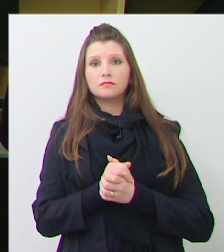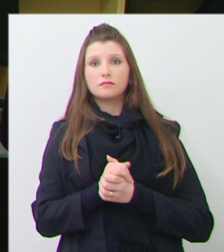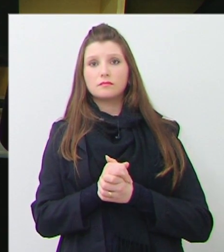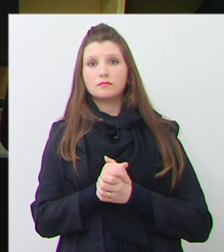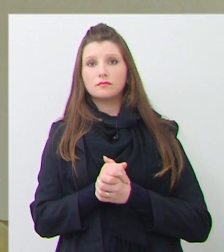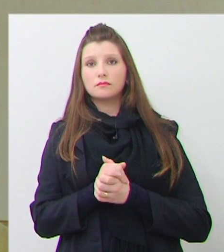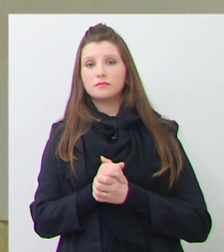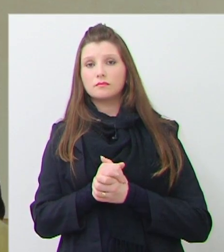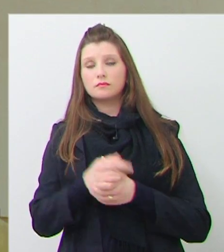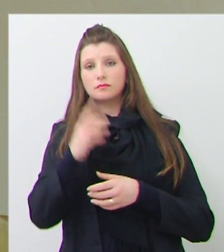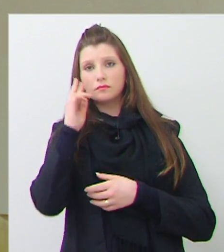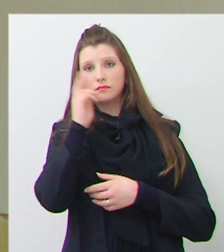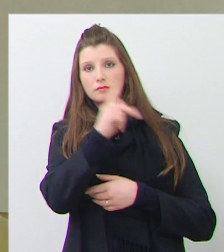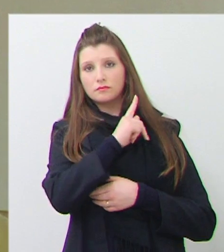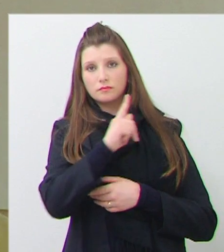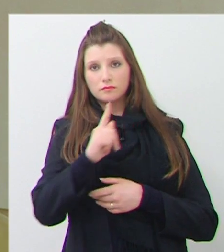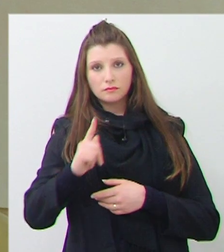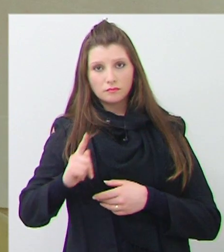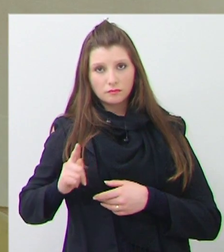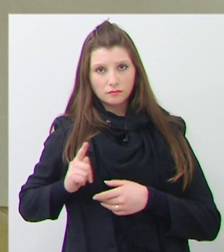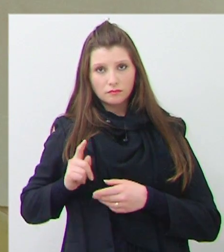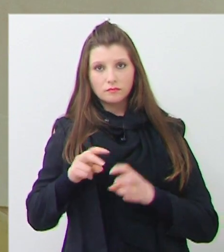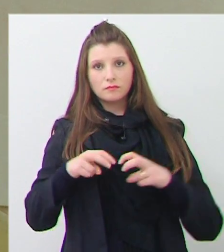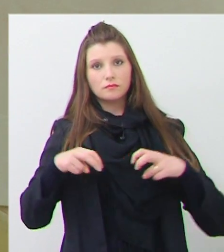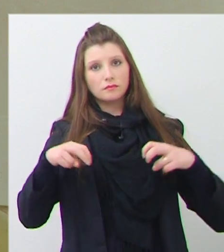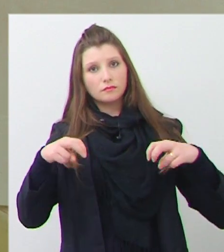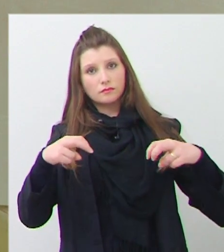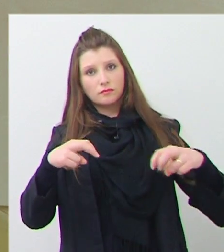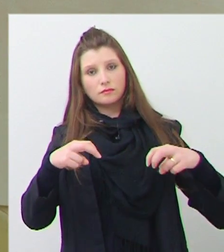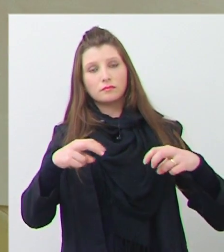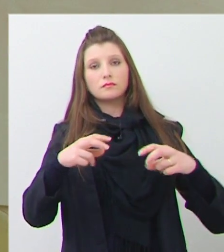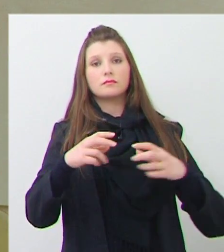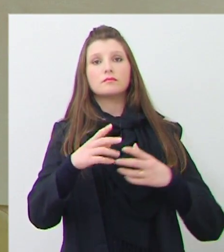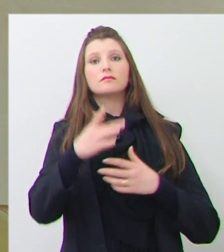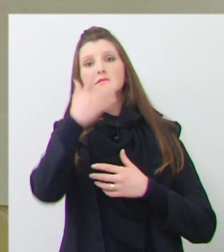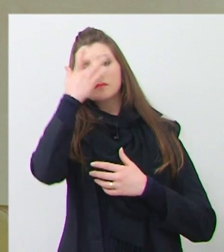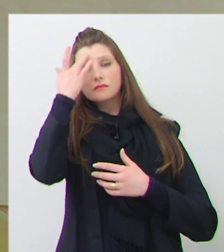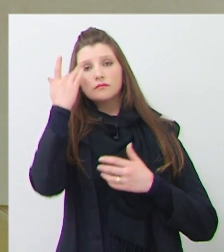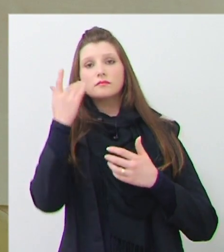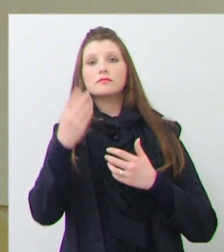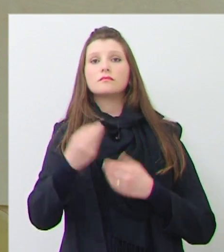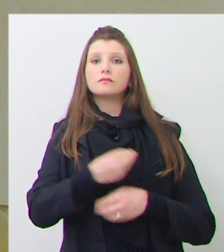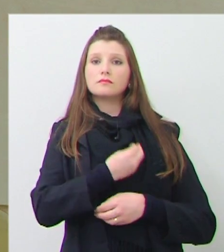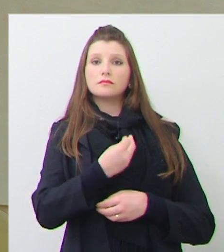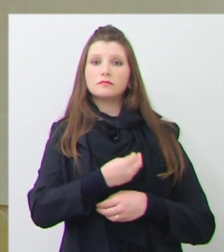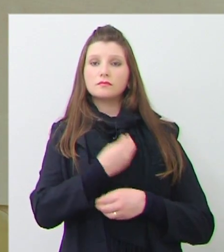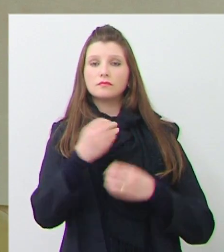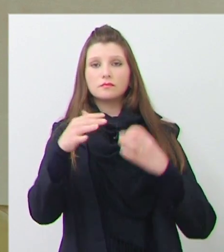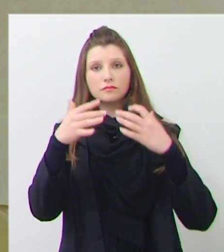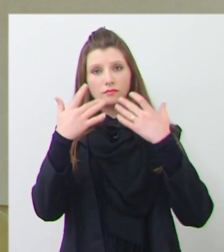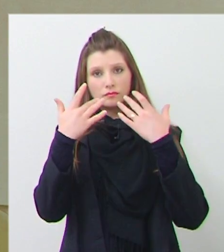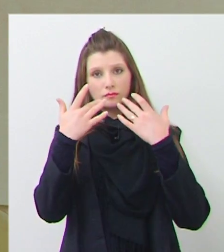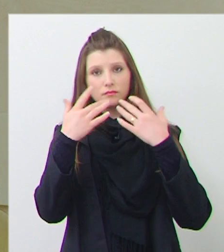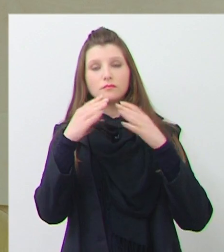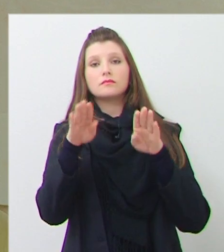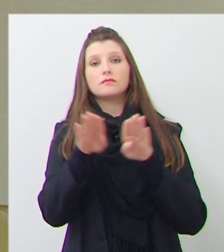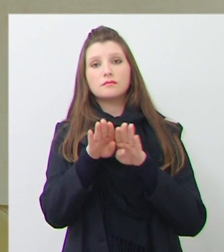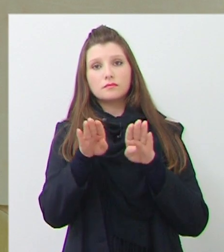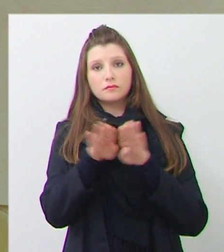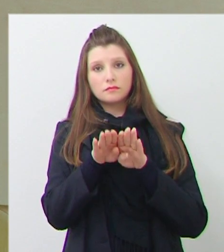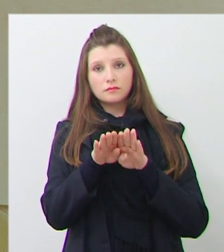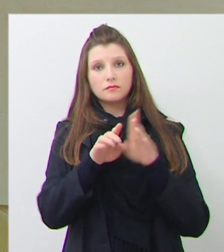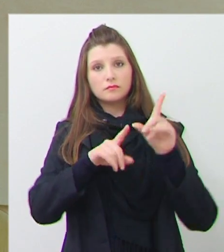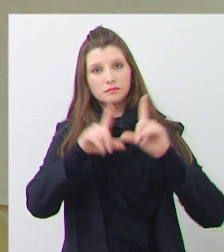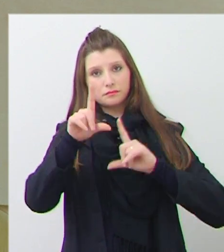Senhor presidente, demais membros da mesa, vereadoras, vereadores, público presente, pessoal que nos assiste via internet, pessoal que nos acompanha via